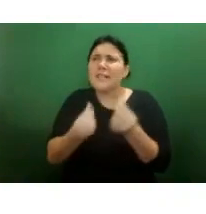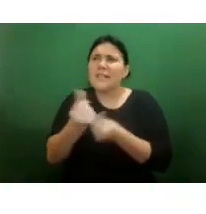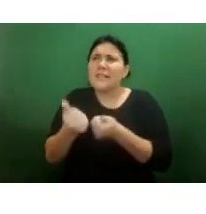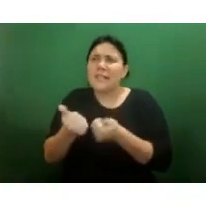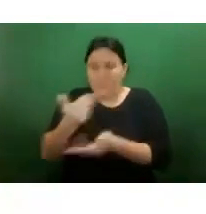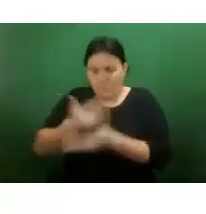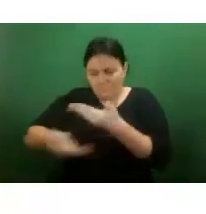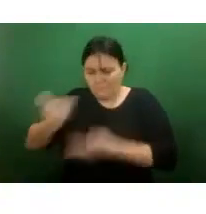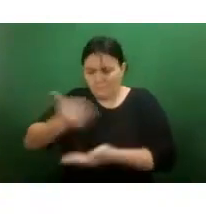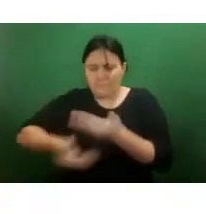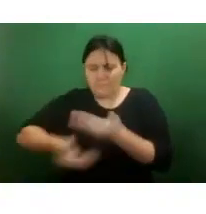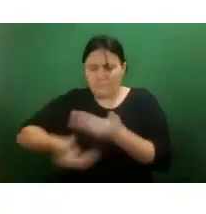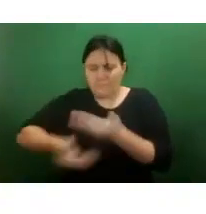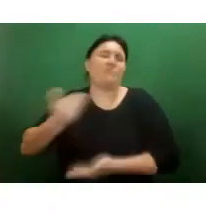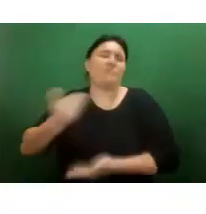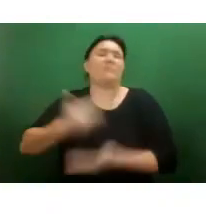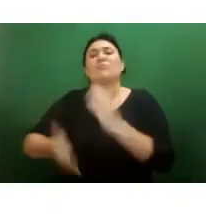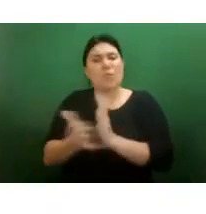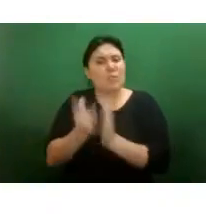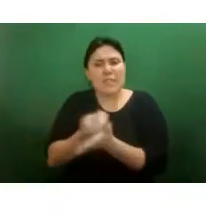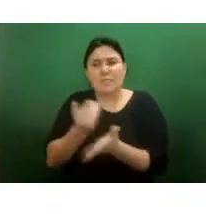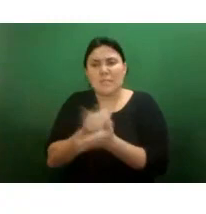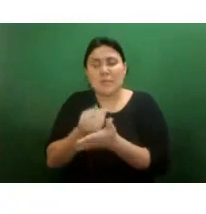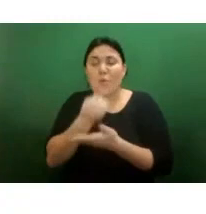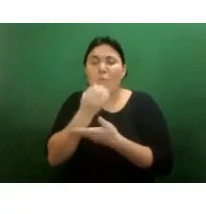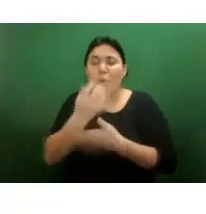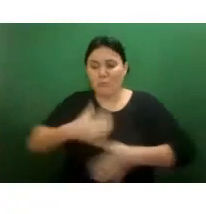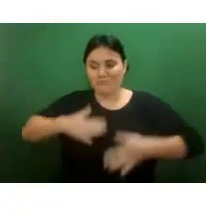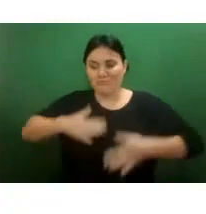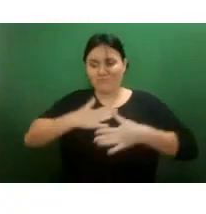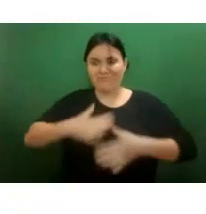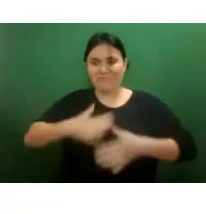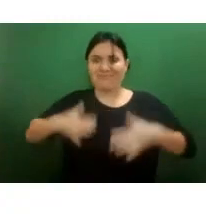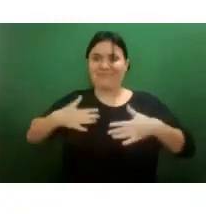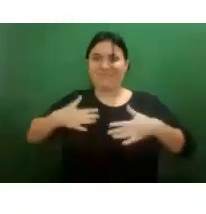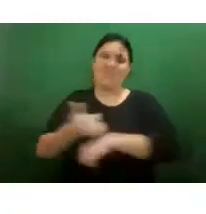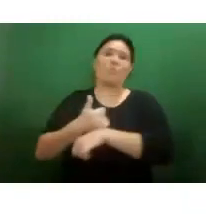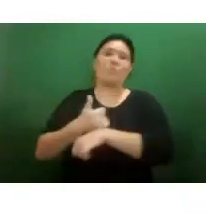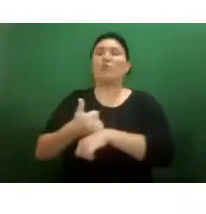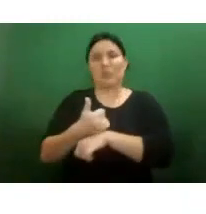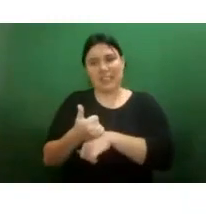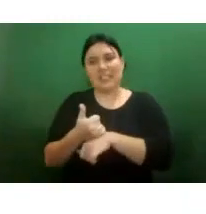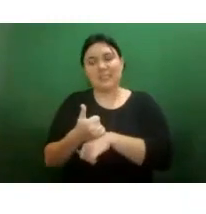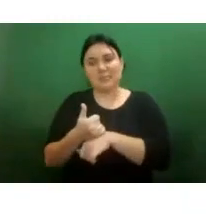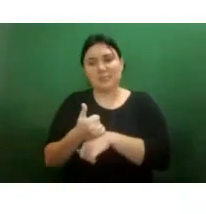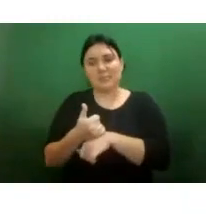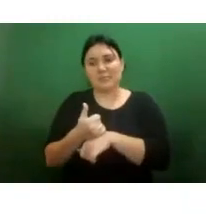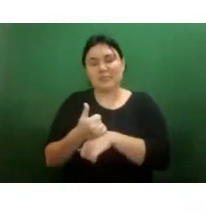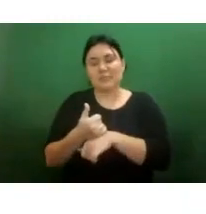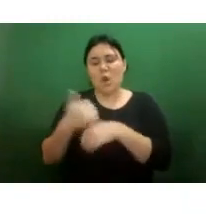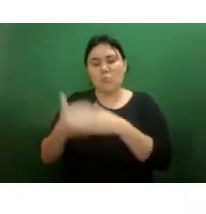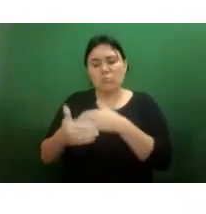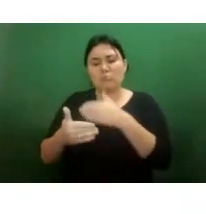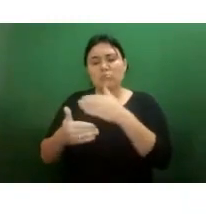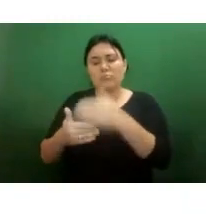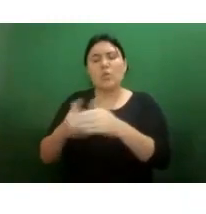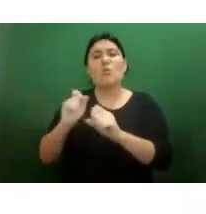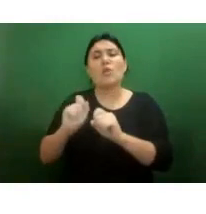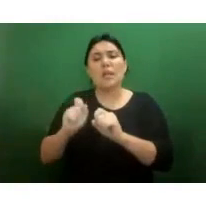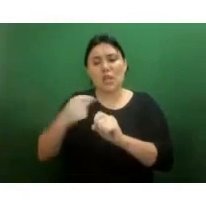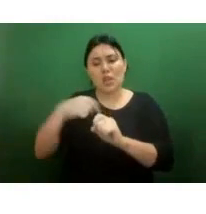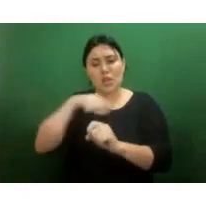interage muito bem com toda a equipe, com muito bom humor e profissionalismo, né? Então, aos poucos, nós fomos